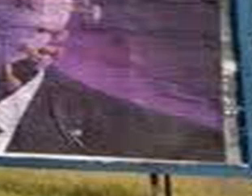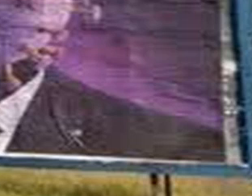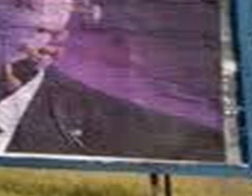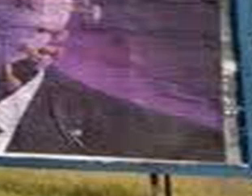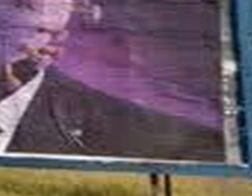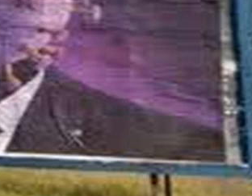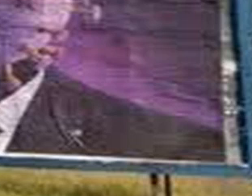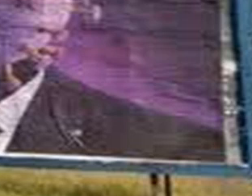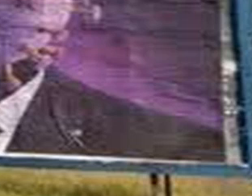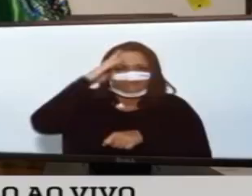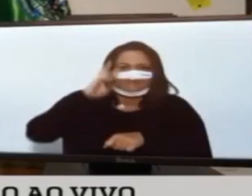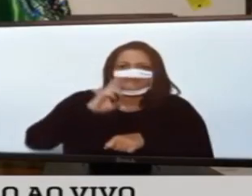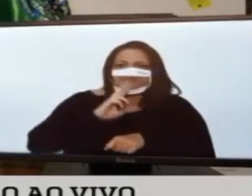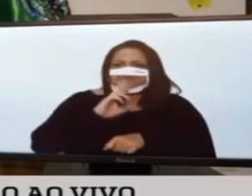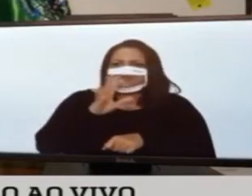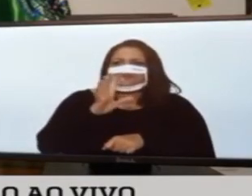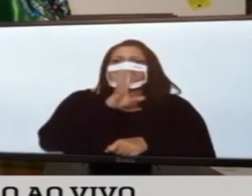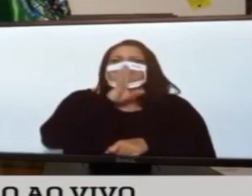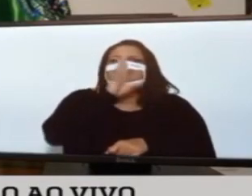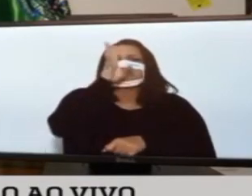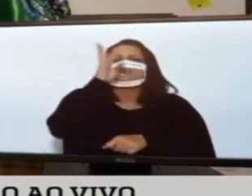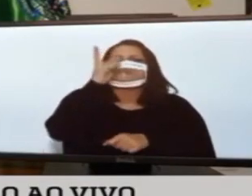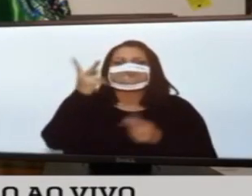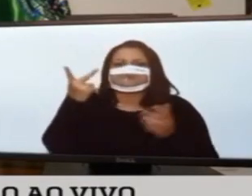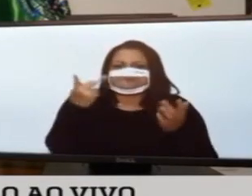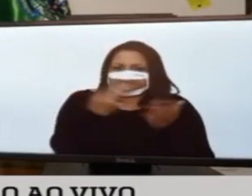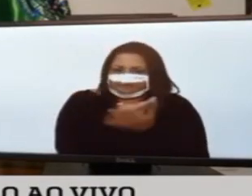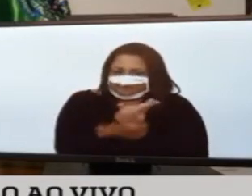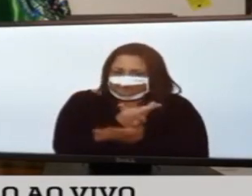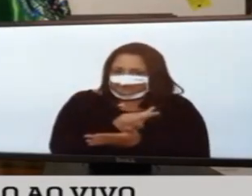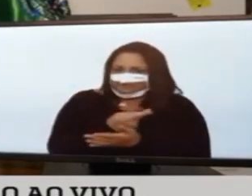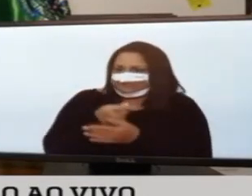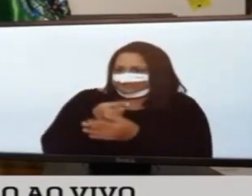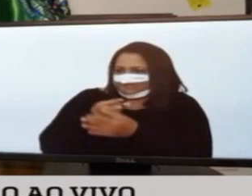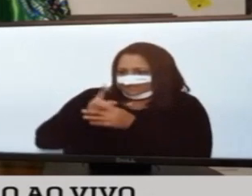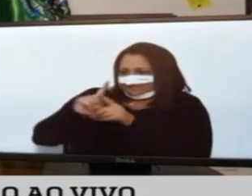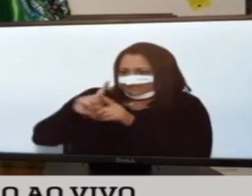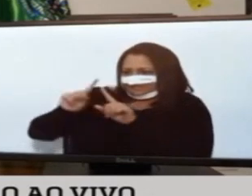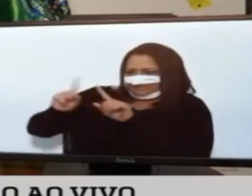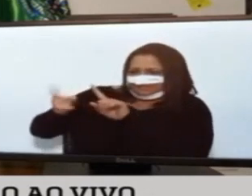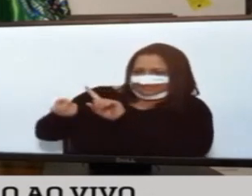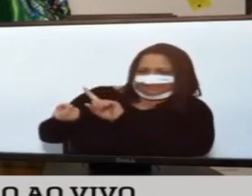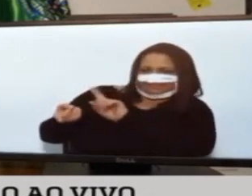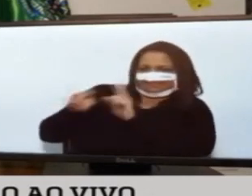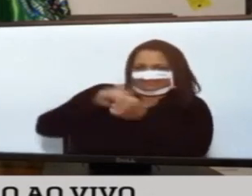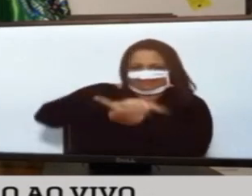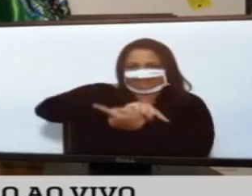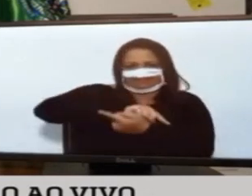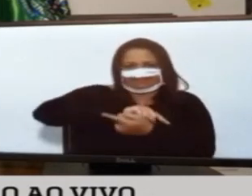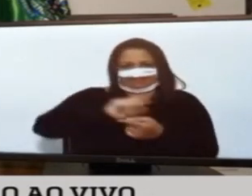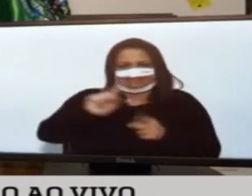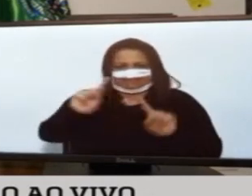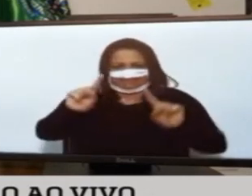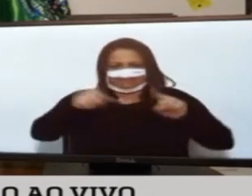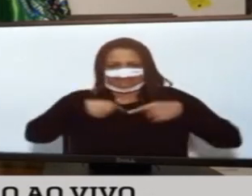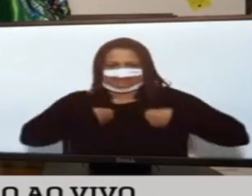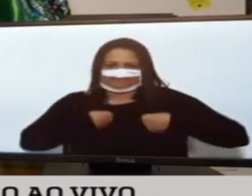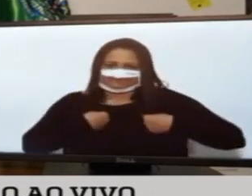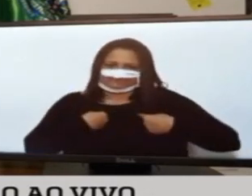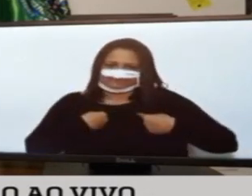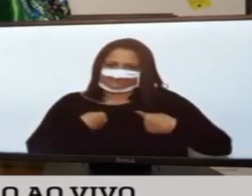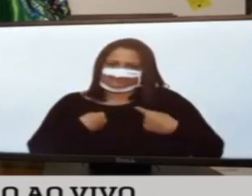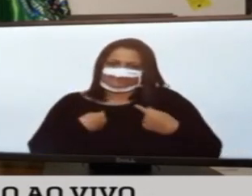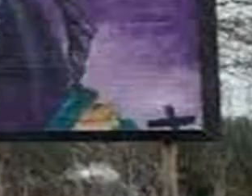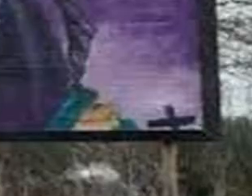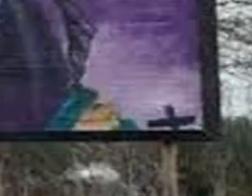o distanciamento social. O tem se mostrado o meio mais eficaz de salvar vidas nessa pandemia, diz